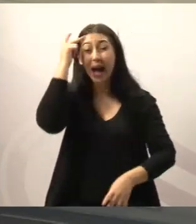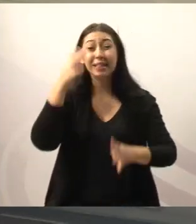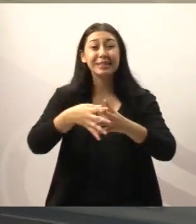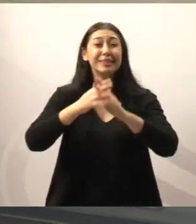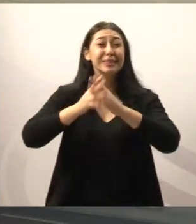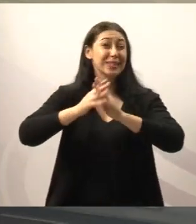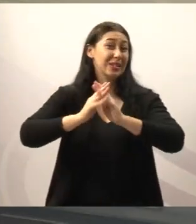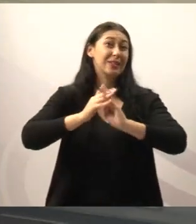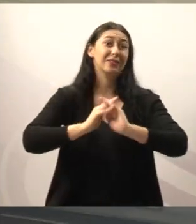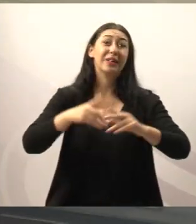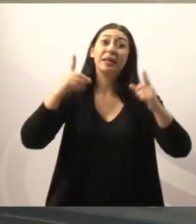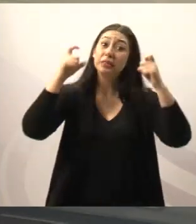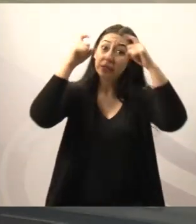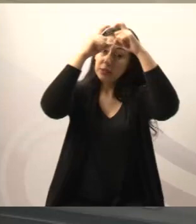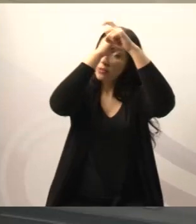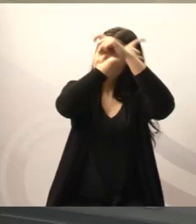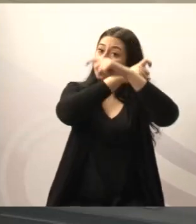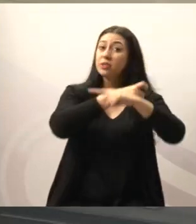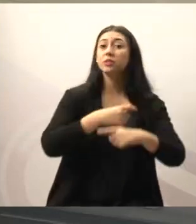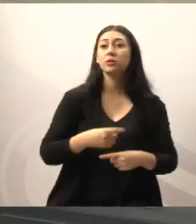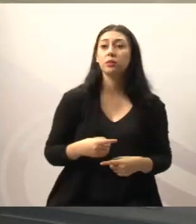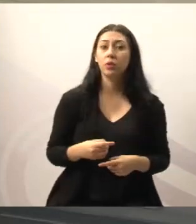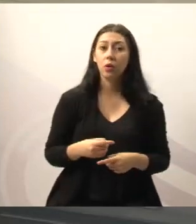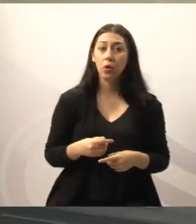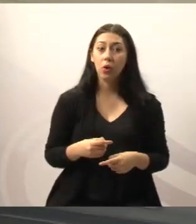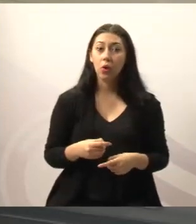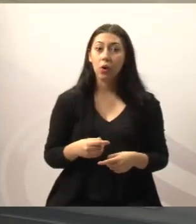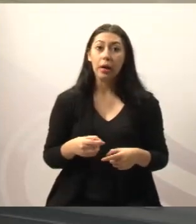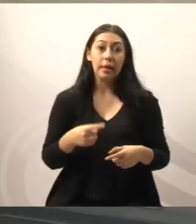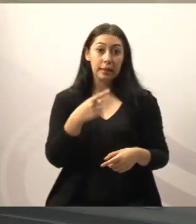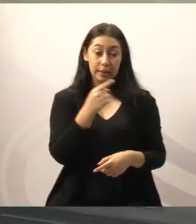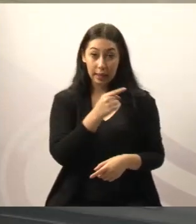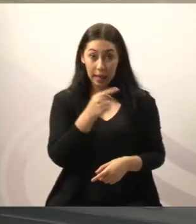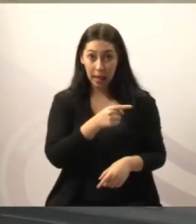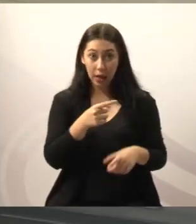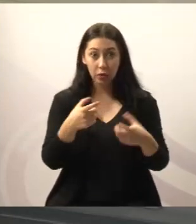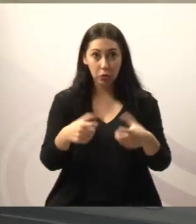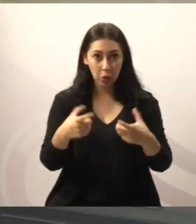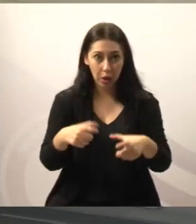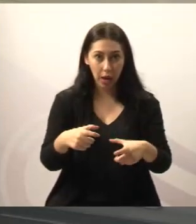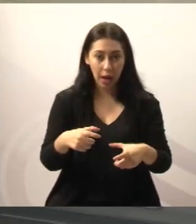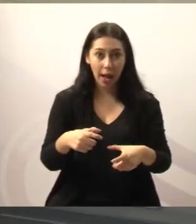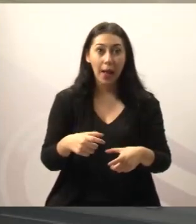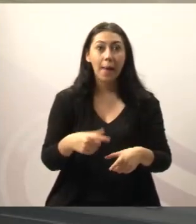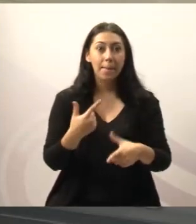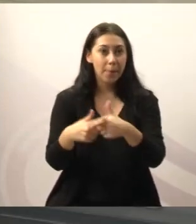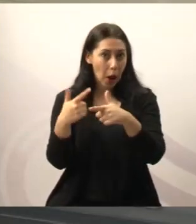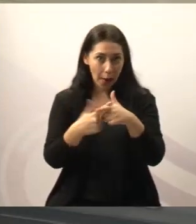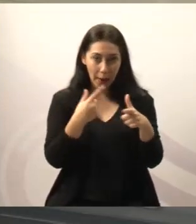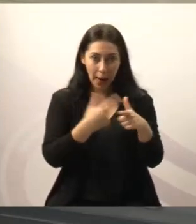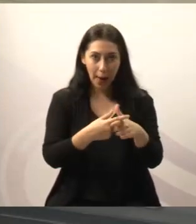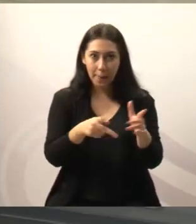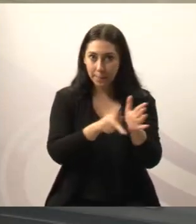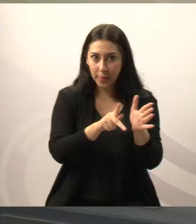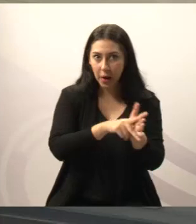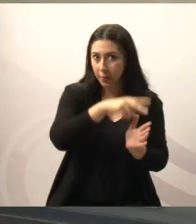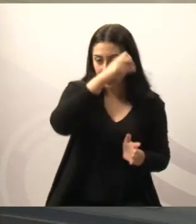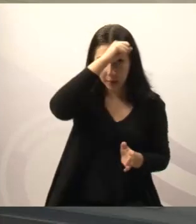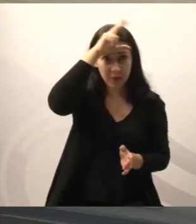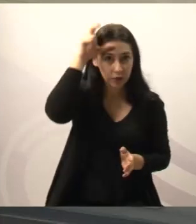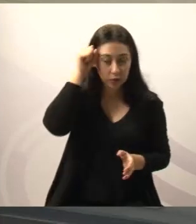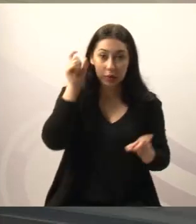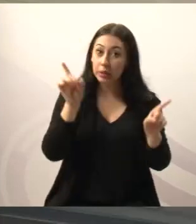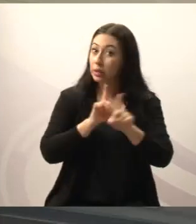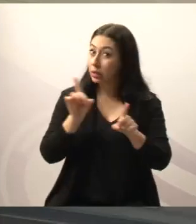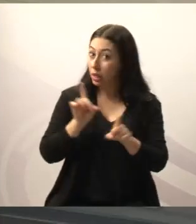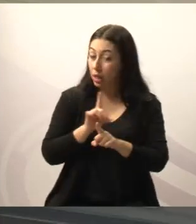não acontece de colocar essa placa. Lá não é problema da prefeitura, é problema da Rota das Bandeiras colocar essa placa lá indicando para onde que